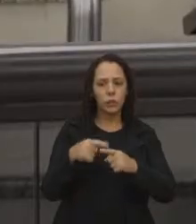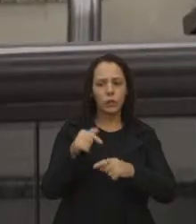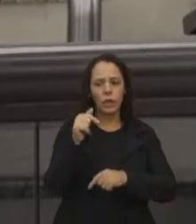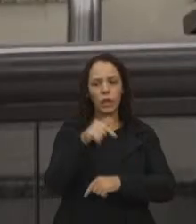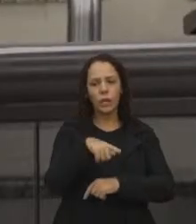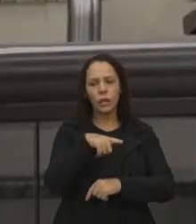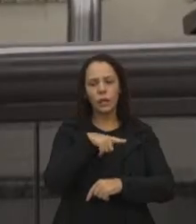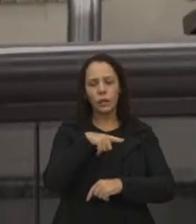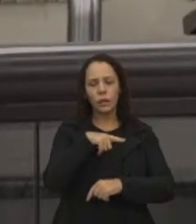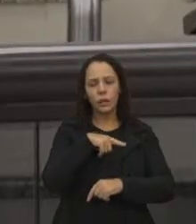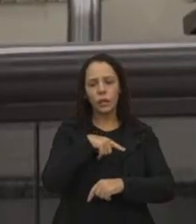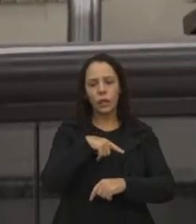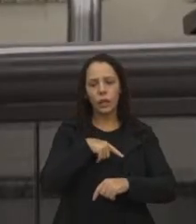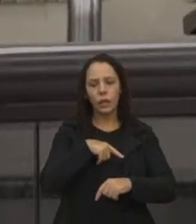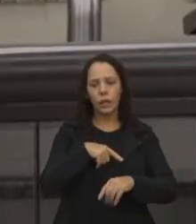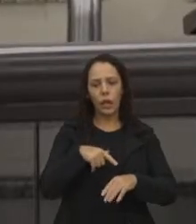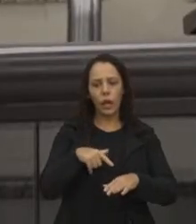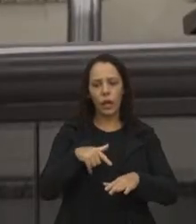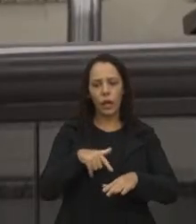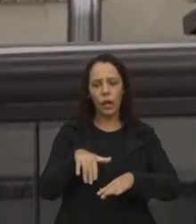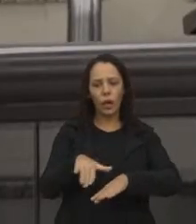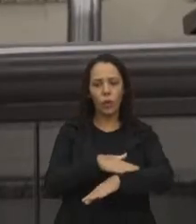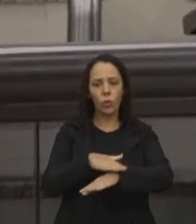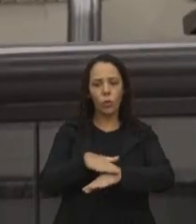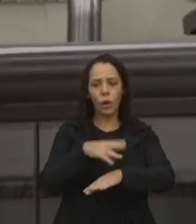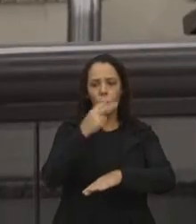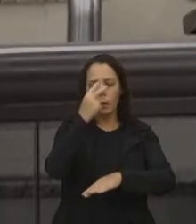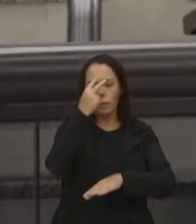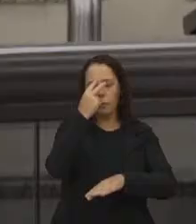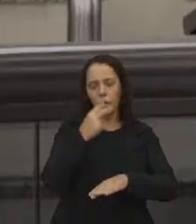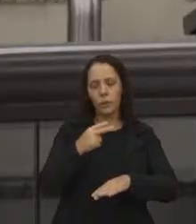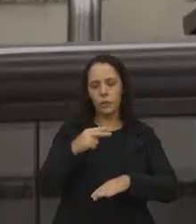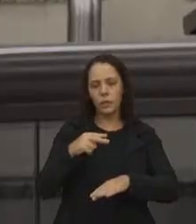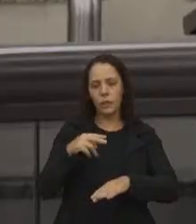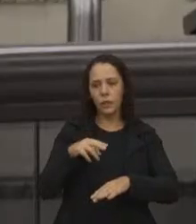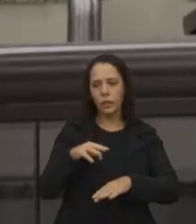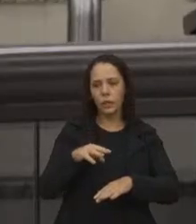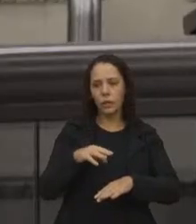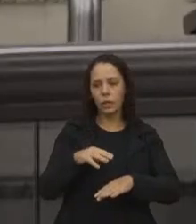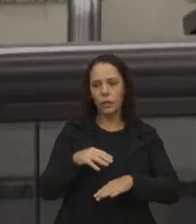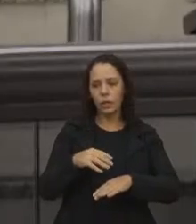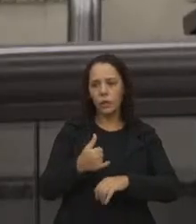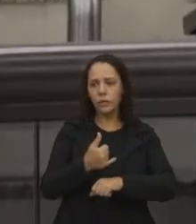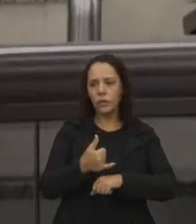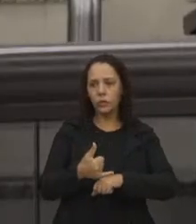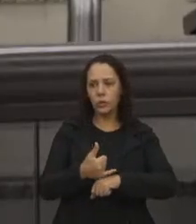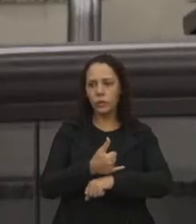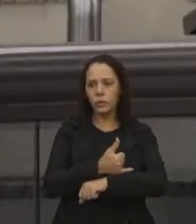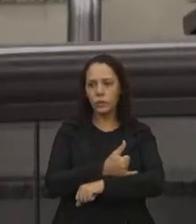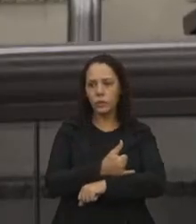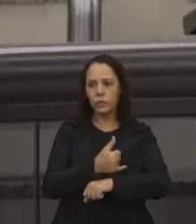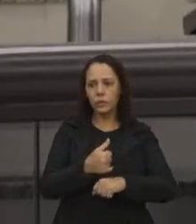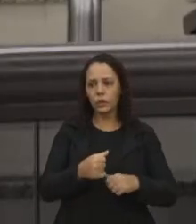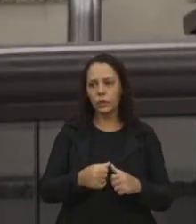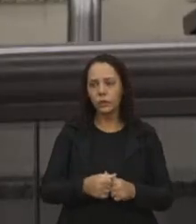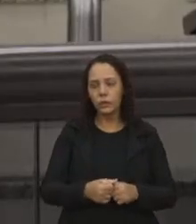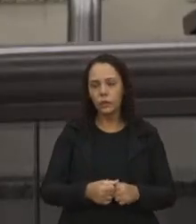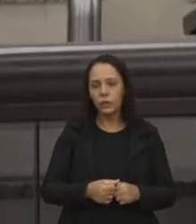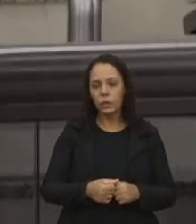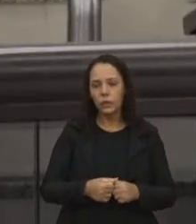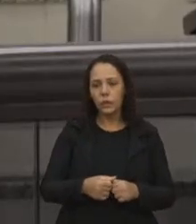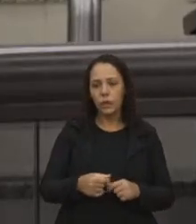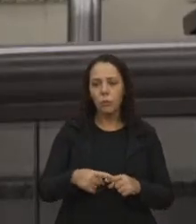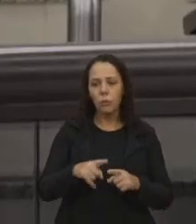colocaram piso táteis, porém, se você chega um pouco mais de 100 metros, você só vê área com raízes